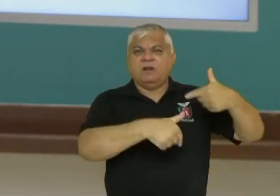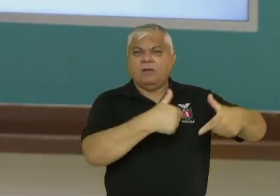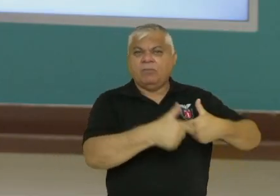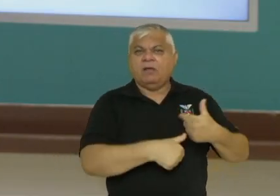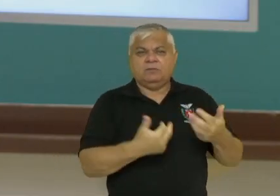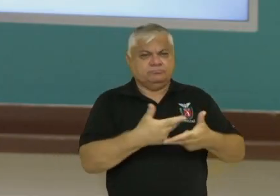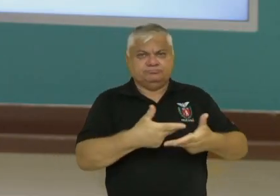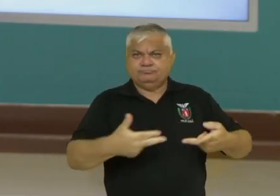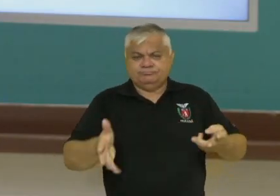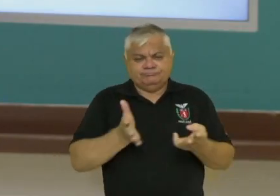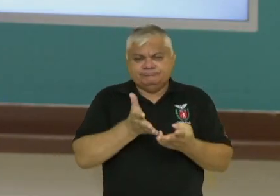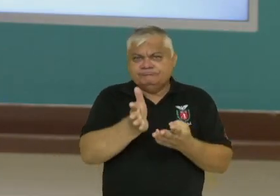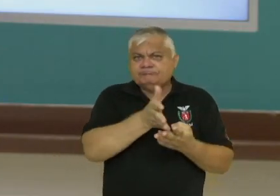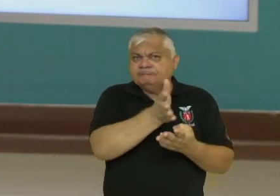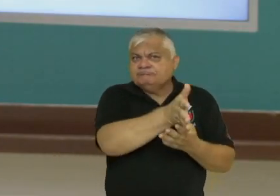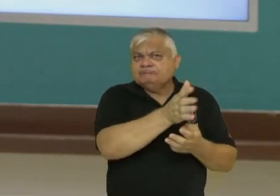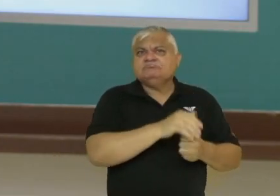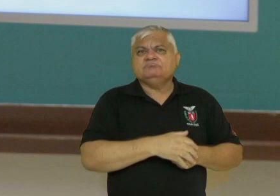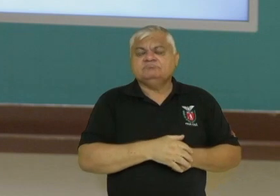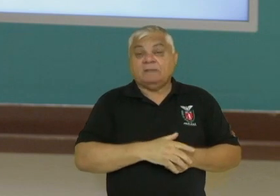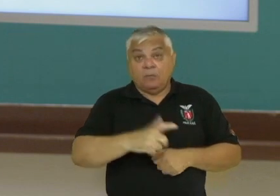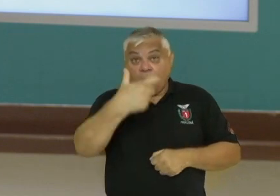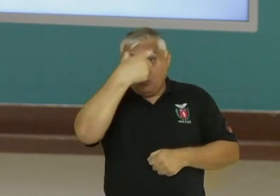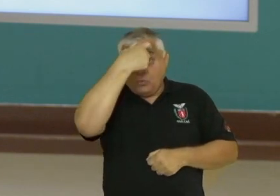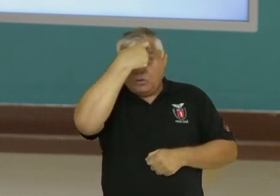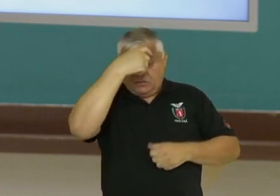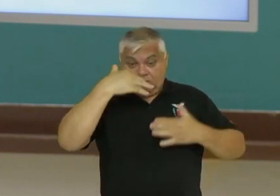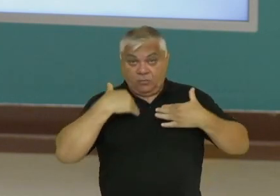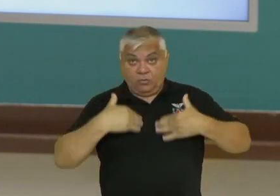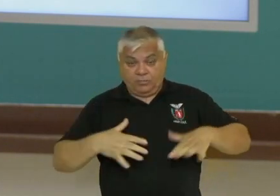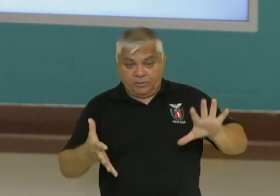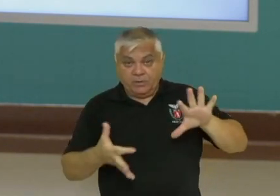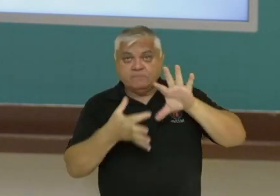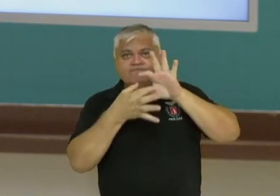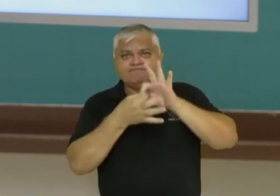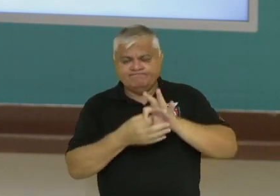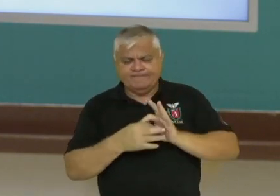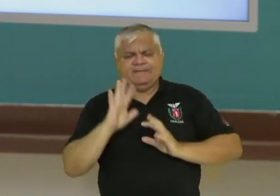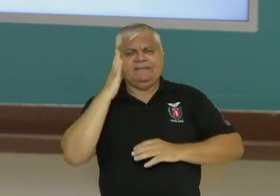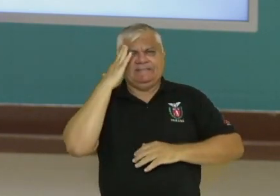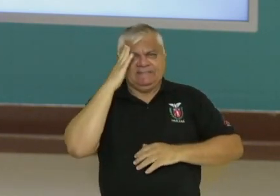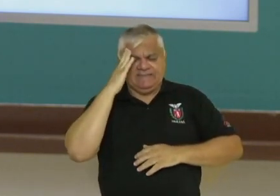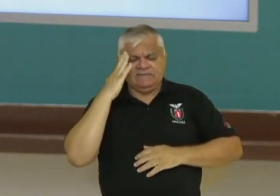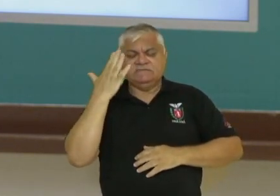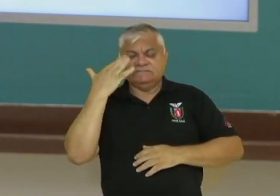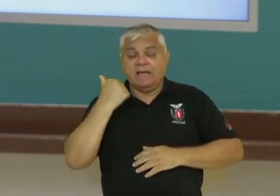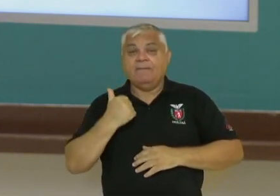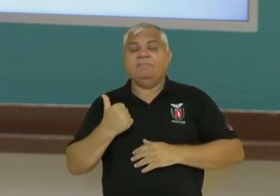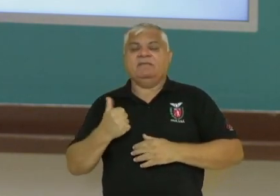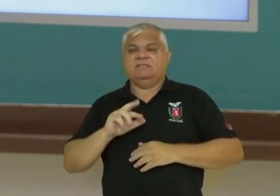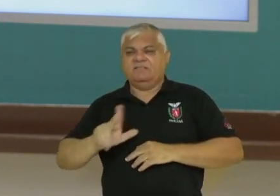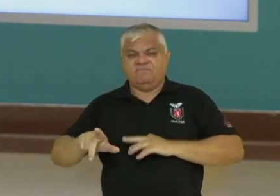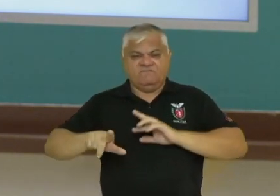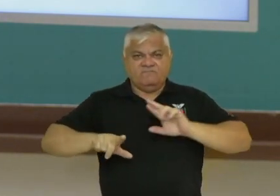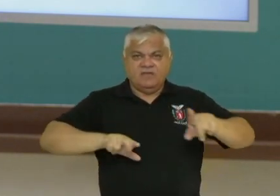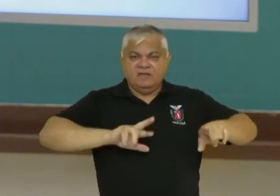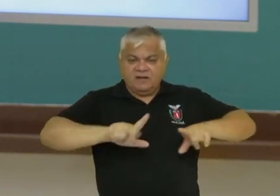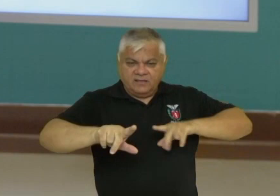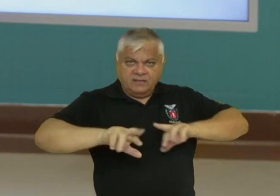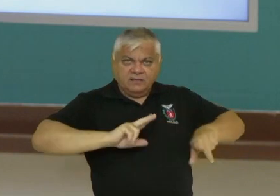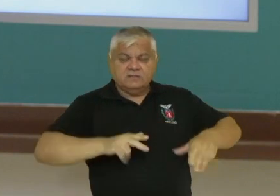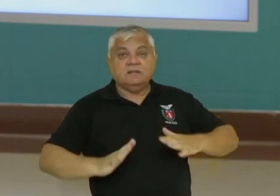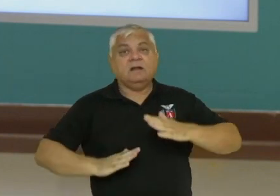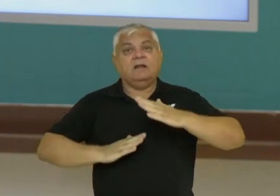consciência corporal, o entender o seu corpo, ou conseguir movimentar diferentes segmentos do